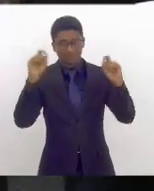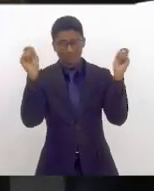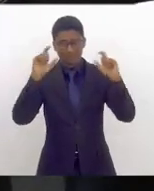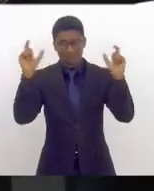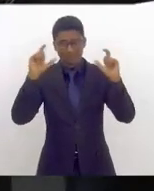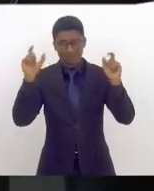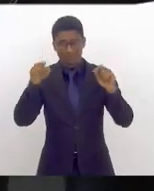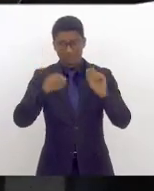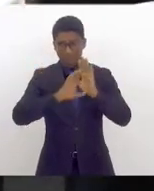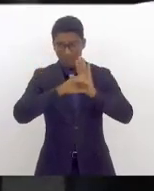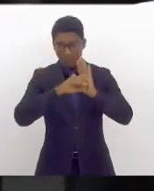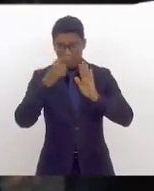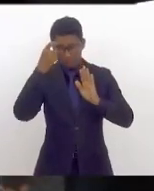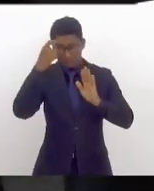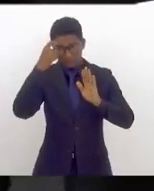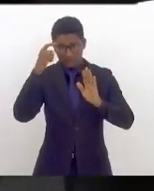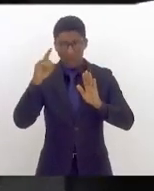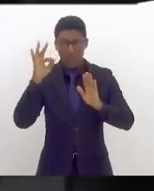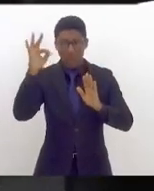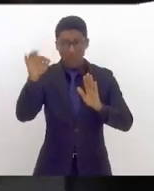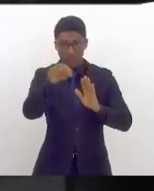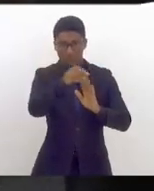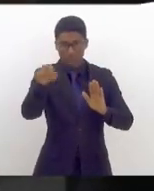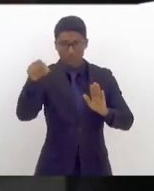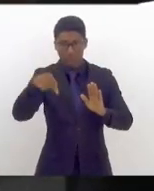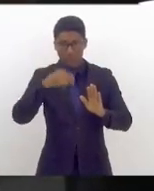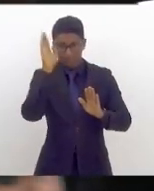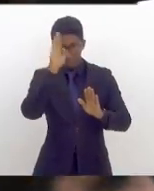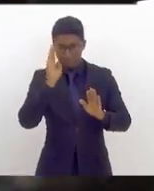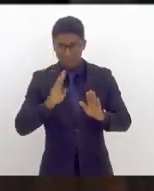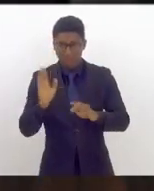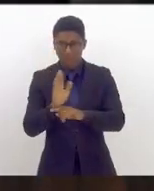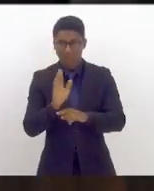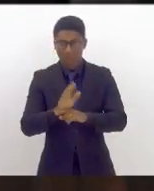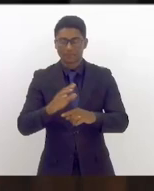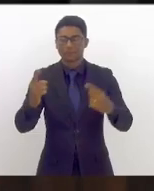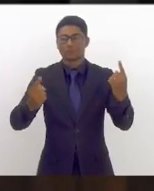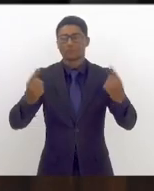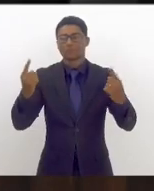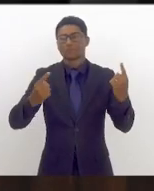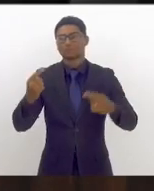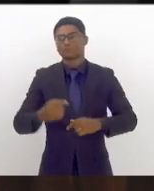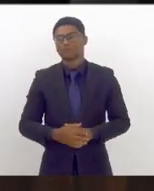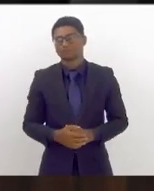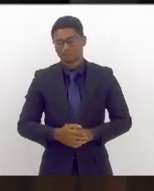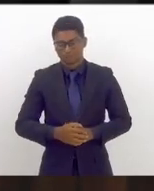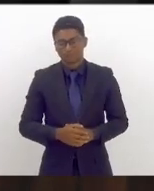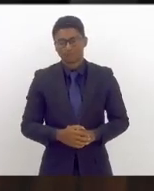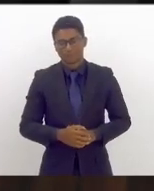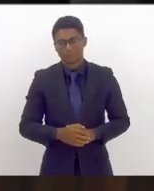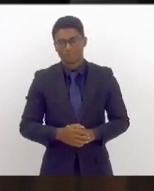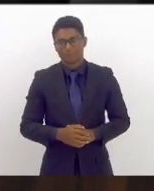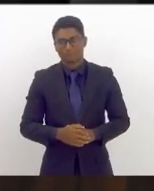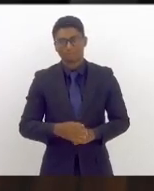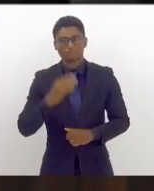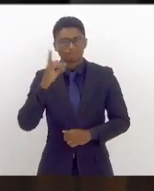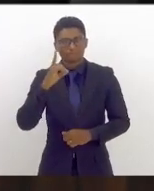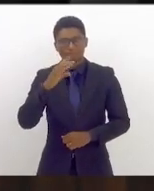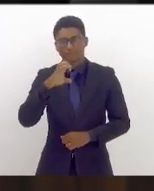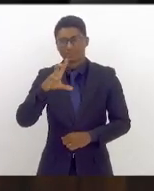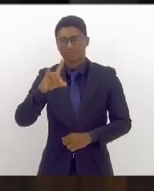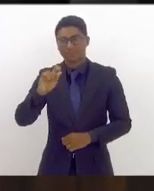este conceito para as futuras missões em prol do nosso Brasil Presidente Deputado Célia Jordão por favor